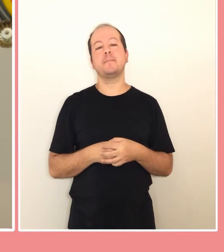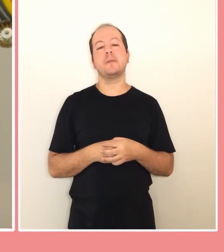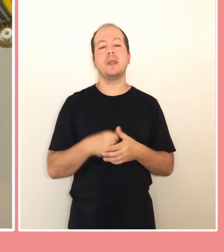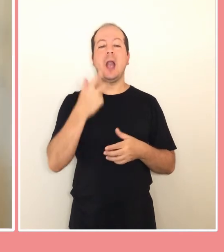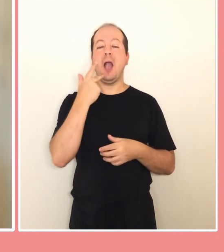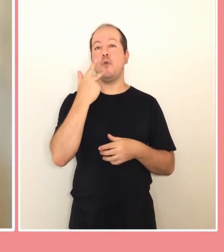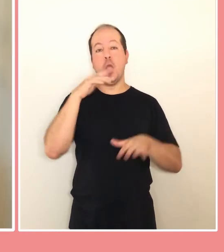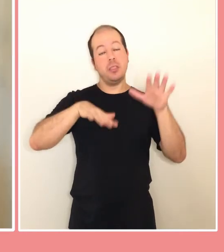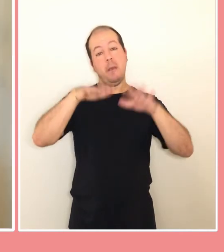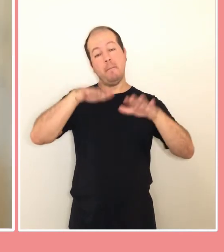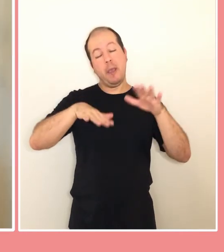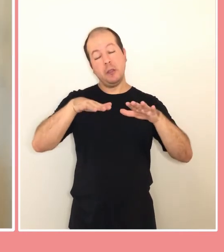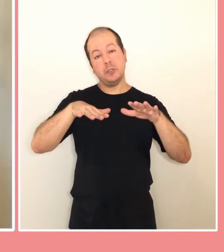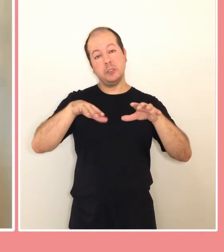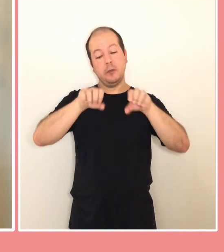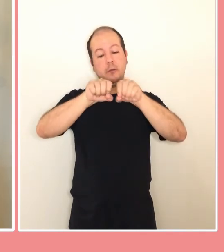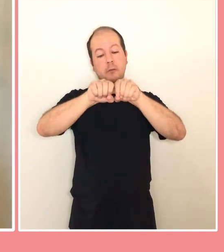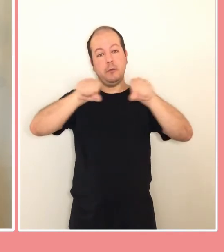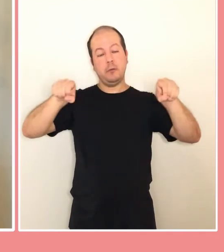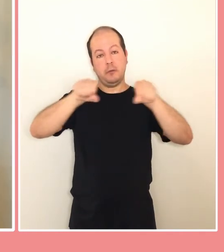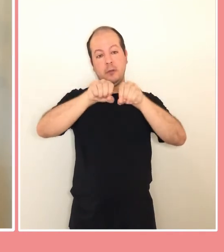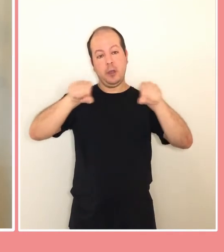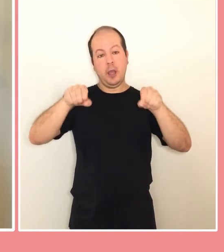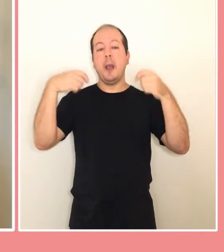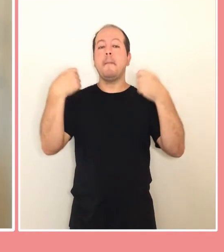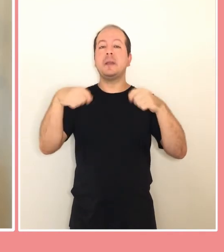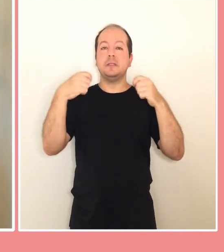ser, dependendo do tamanho da lata, o cano tem que ser comprido, porque ele precisa passar